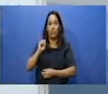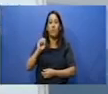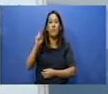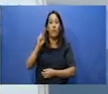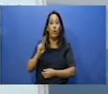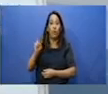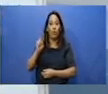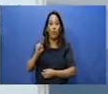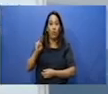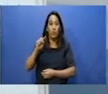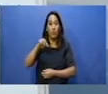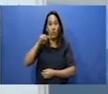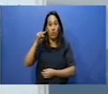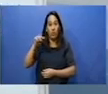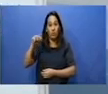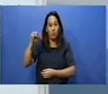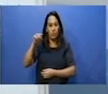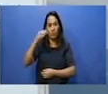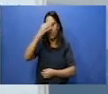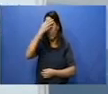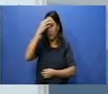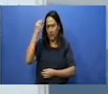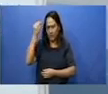nós aprendemos na última aula.